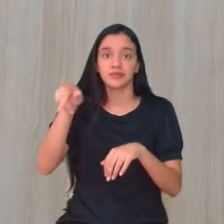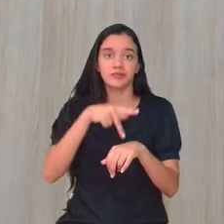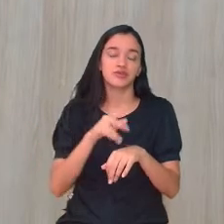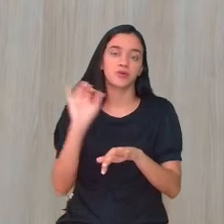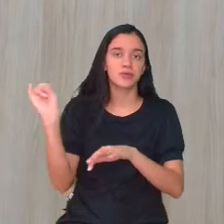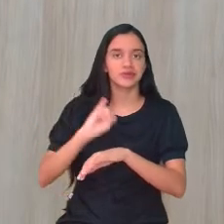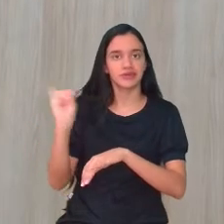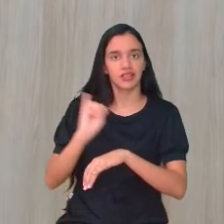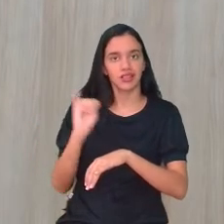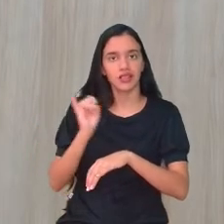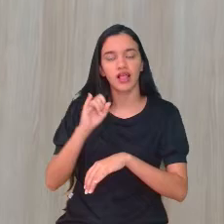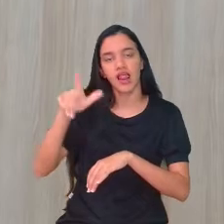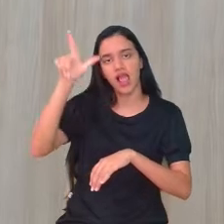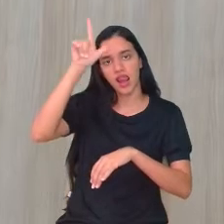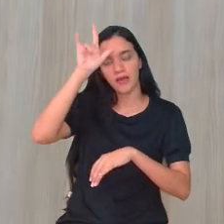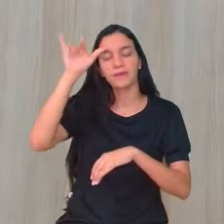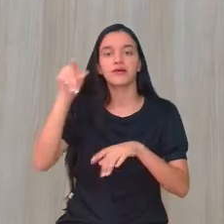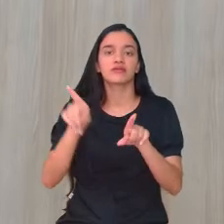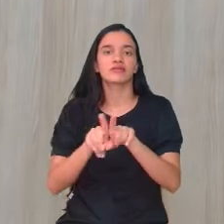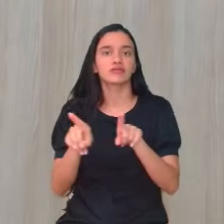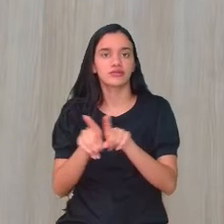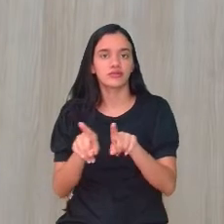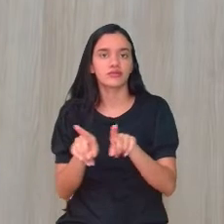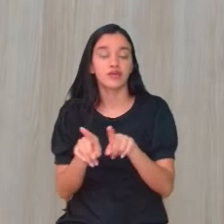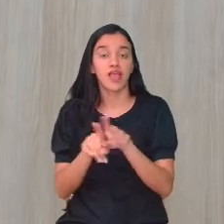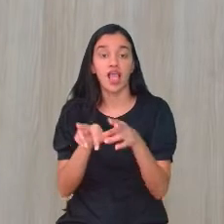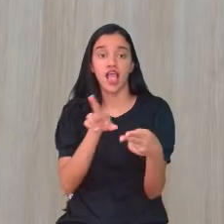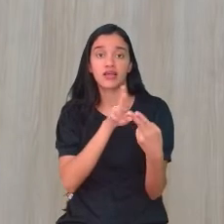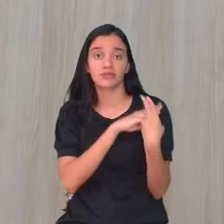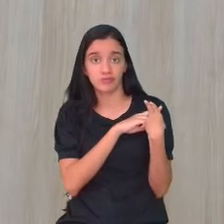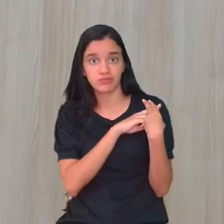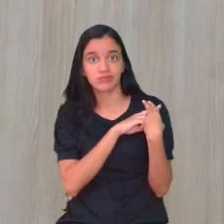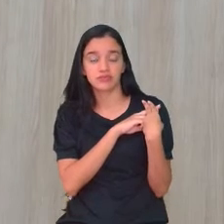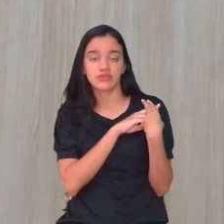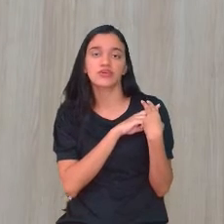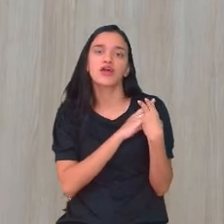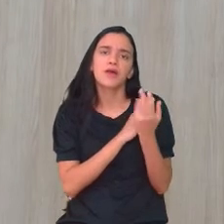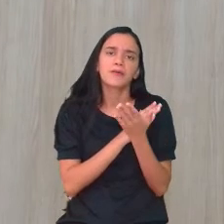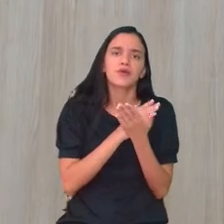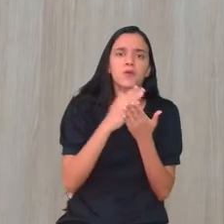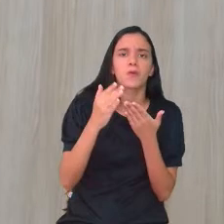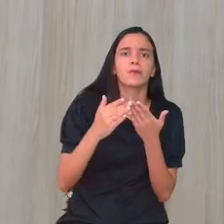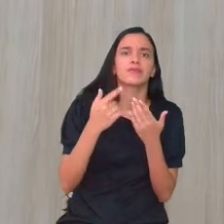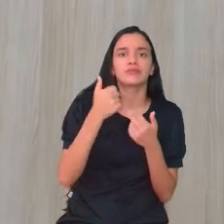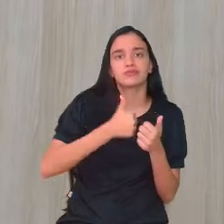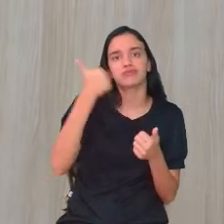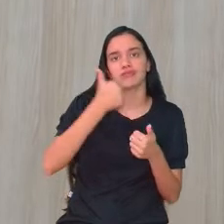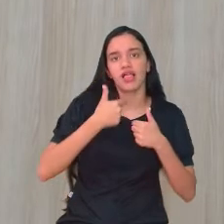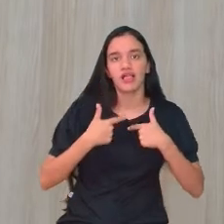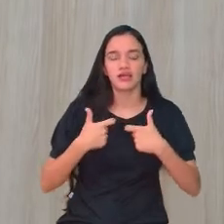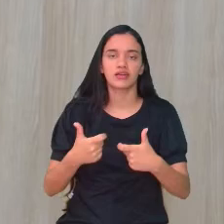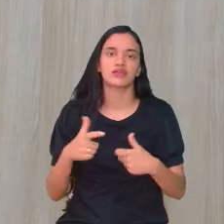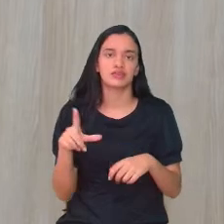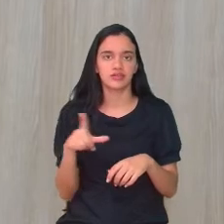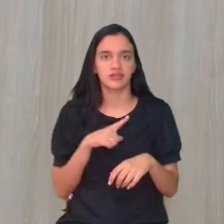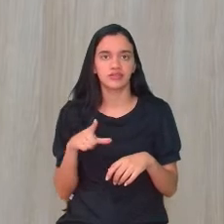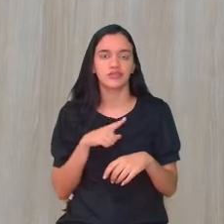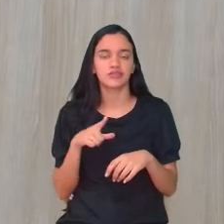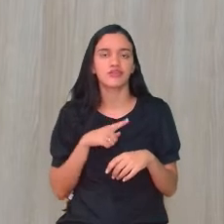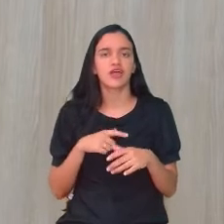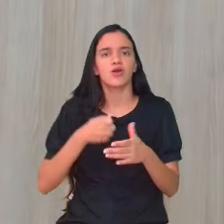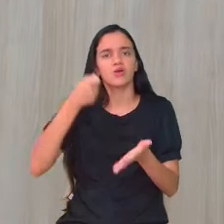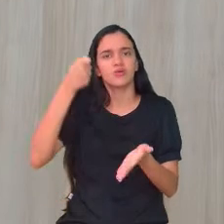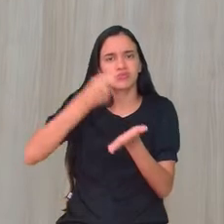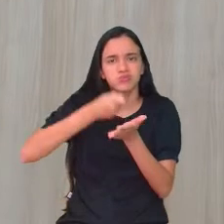como Itália e Alemanha, né, que foram os grandes responsabilizados pelo início da Primeira Guerra e tiveram duras penas,